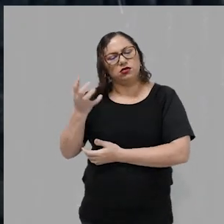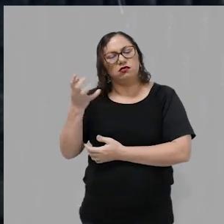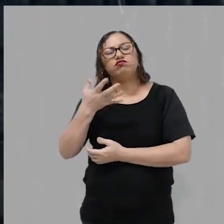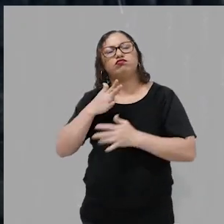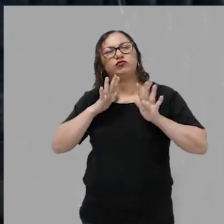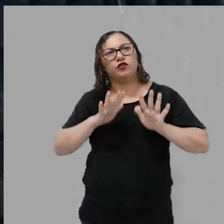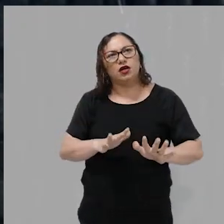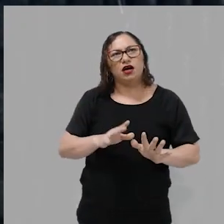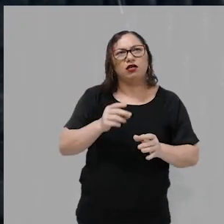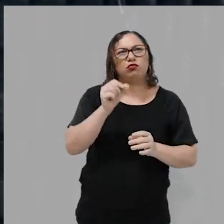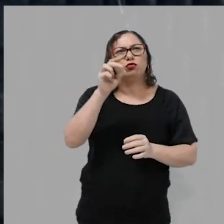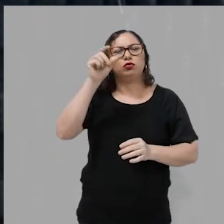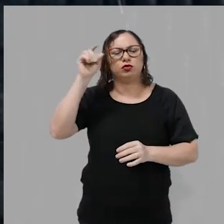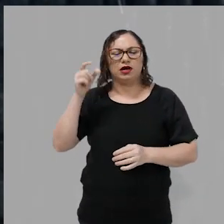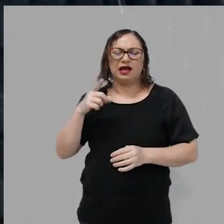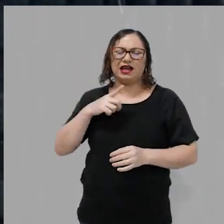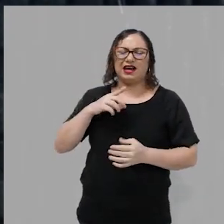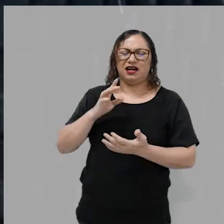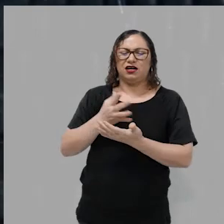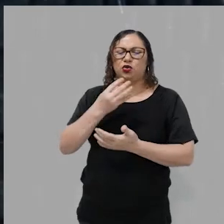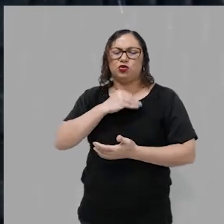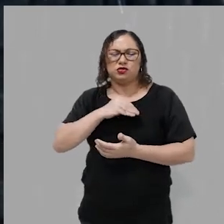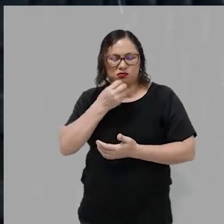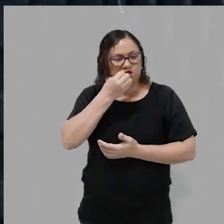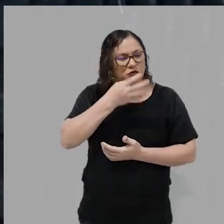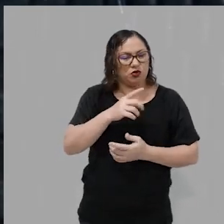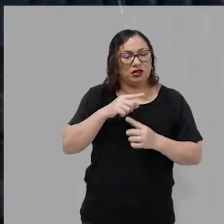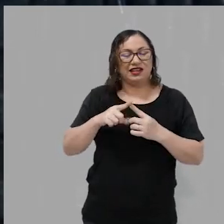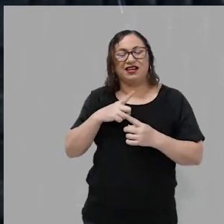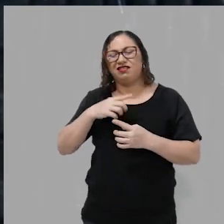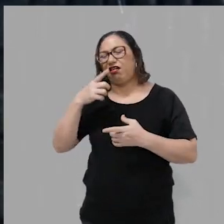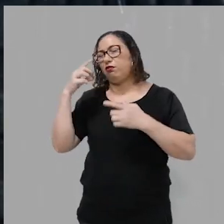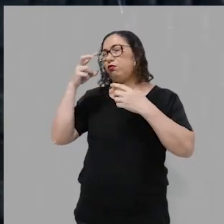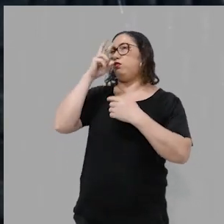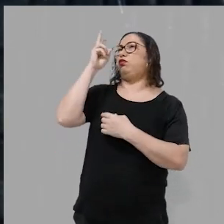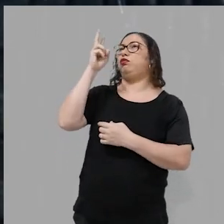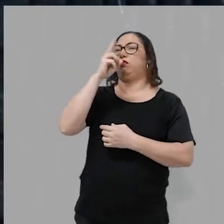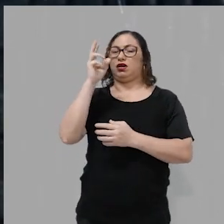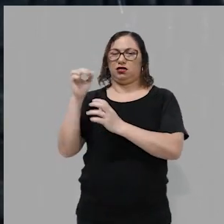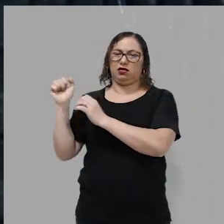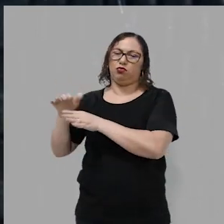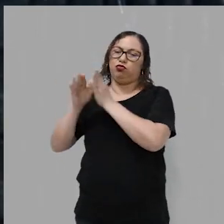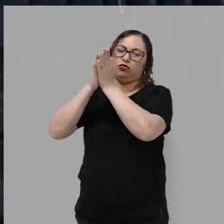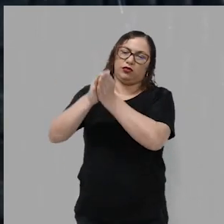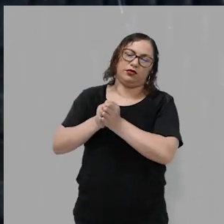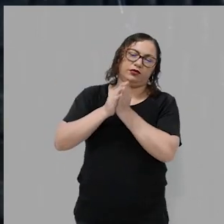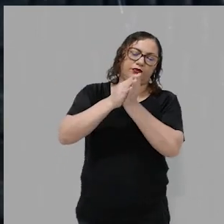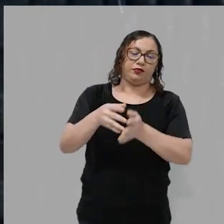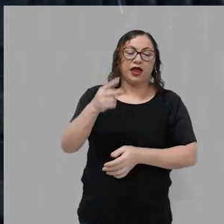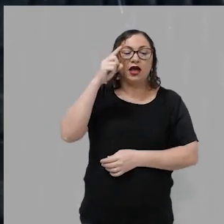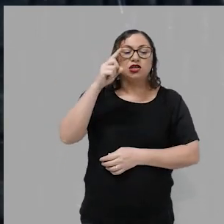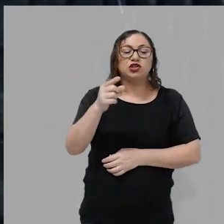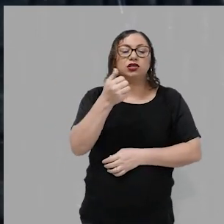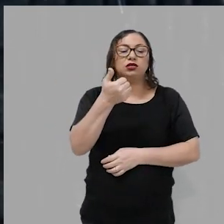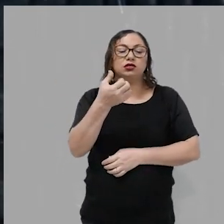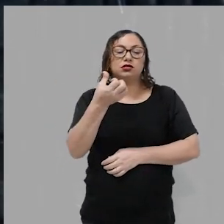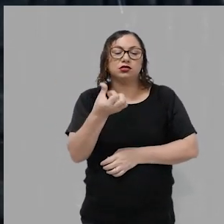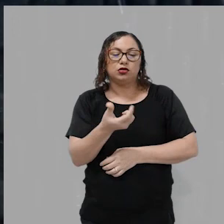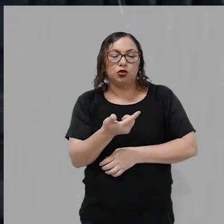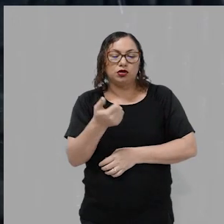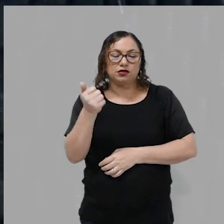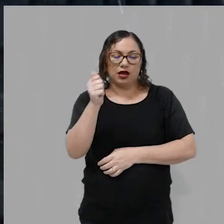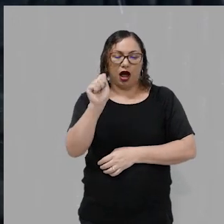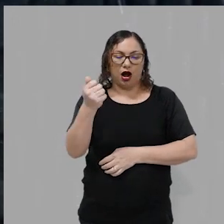bons, teve gente que passou mal na viagem, o que não faltou foi história. No dia 12 de agosto de 1816, o príncipe